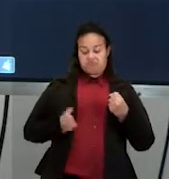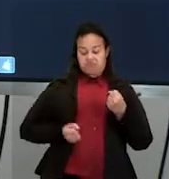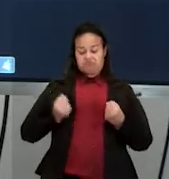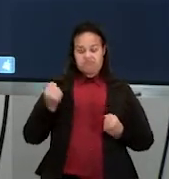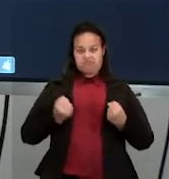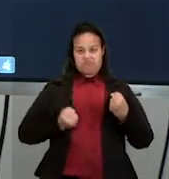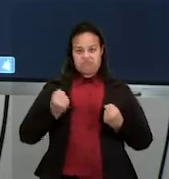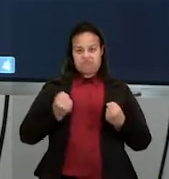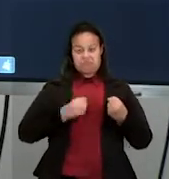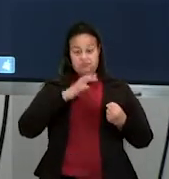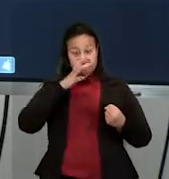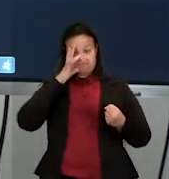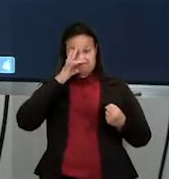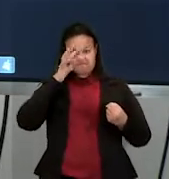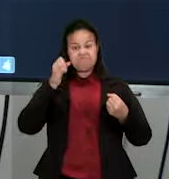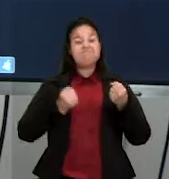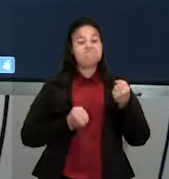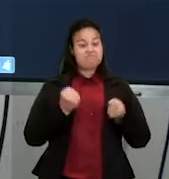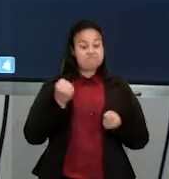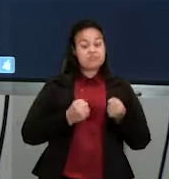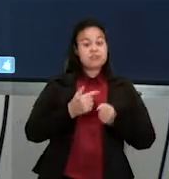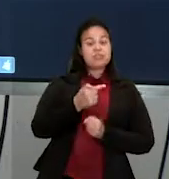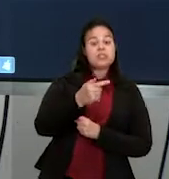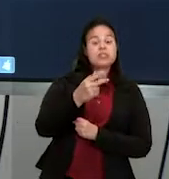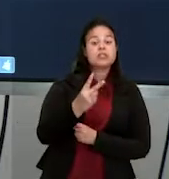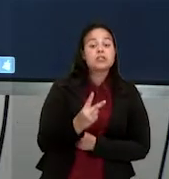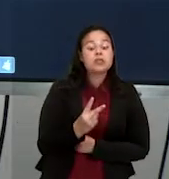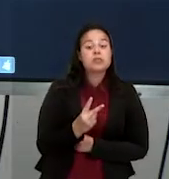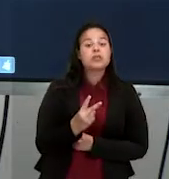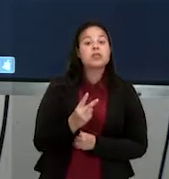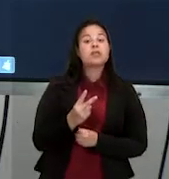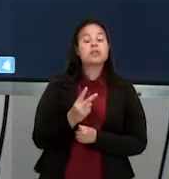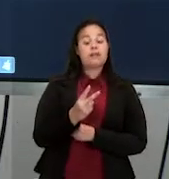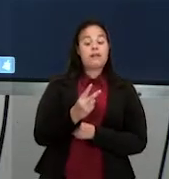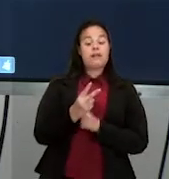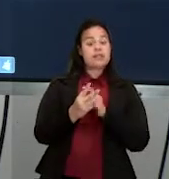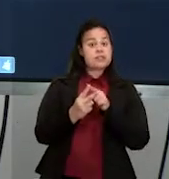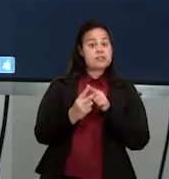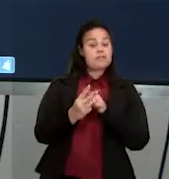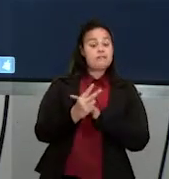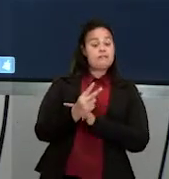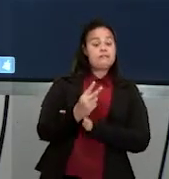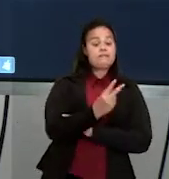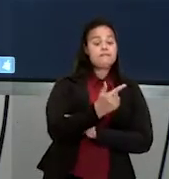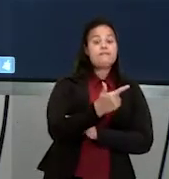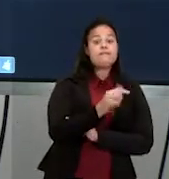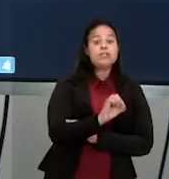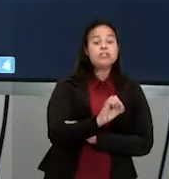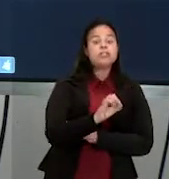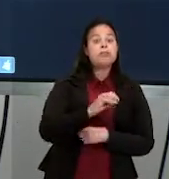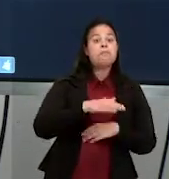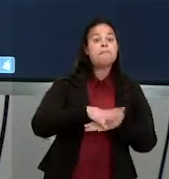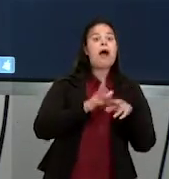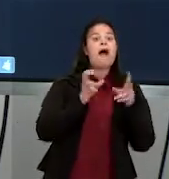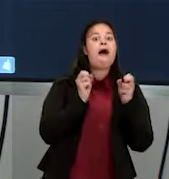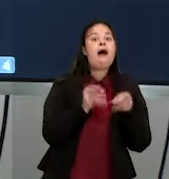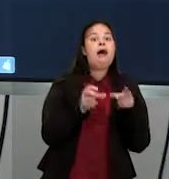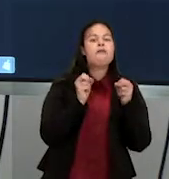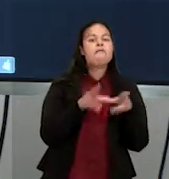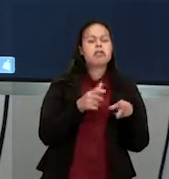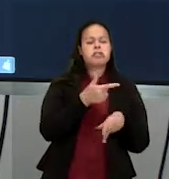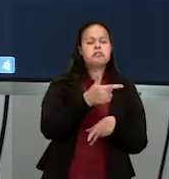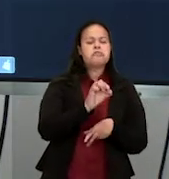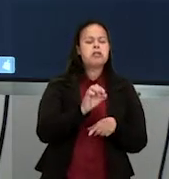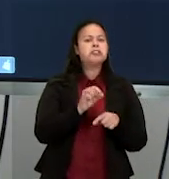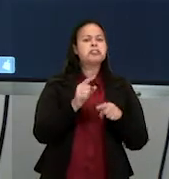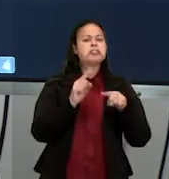Desses carros de luxo aqui, dos 72, 20 são o modelo lá que ela mais vende.